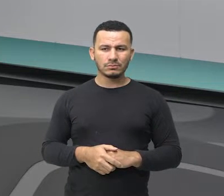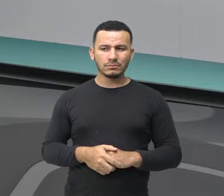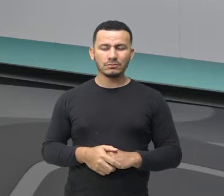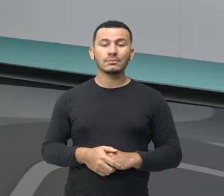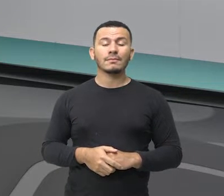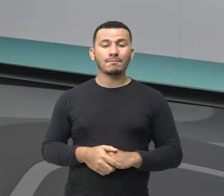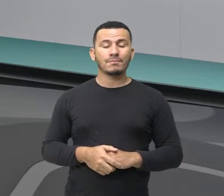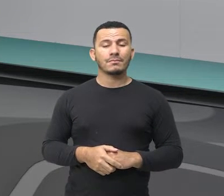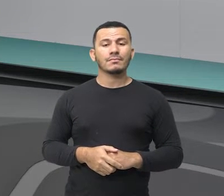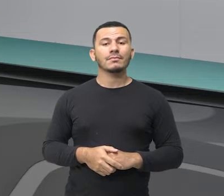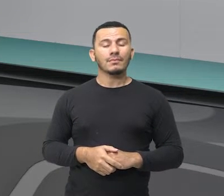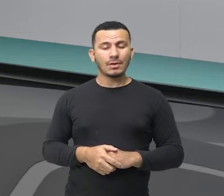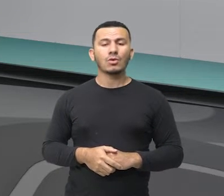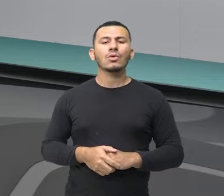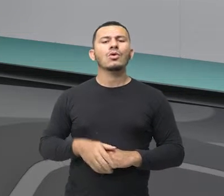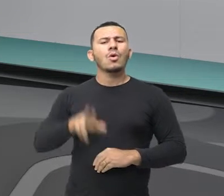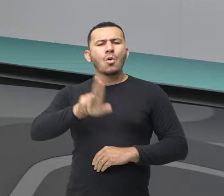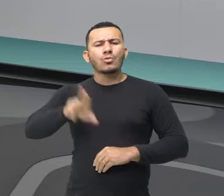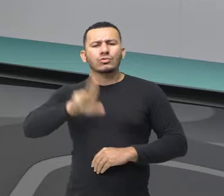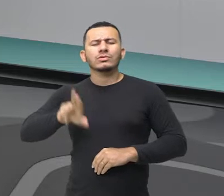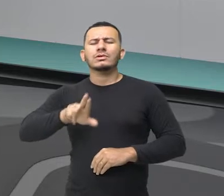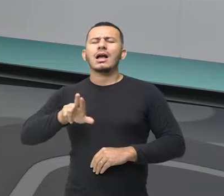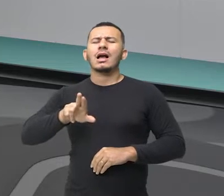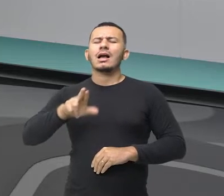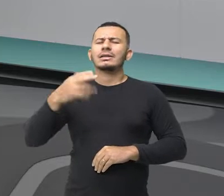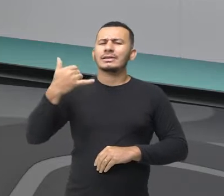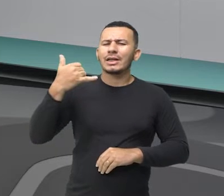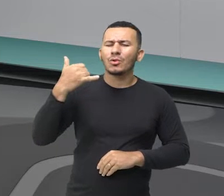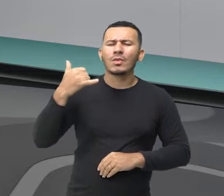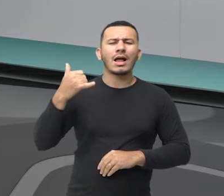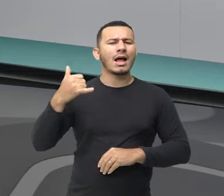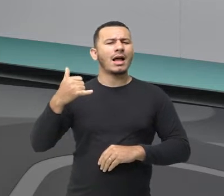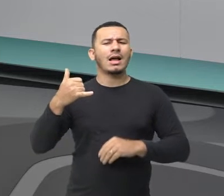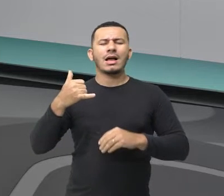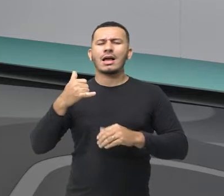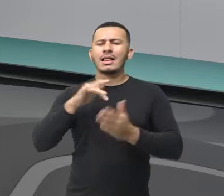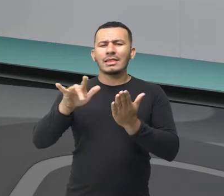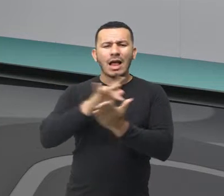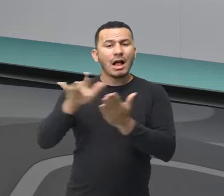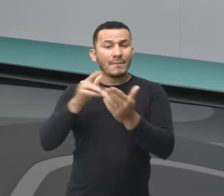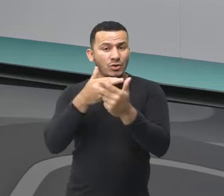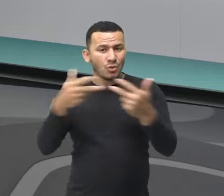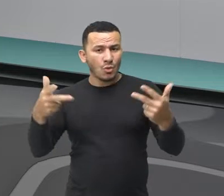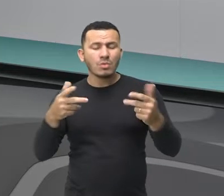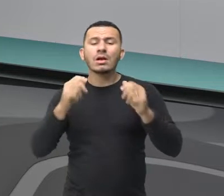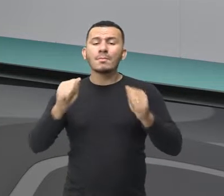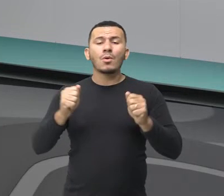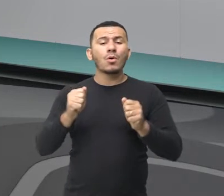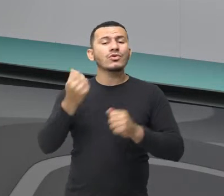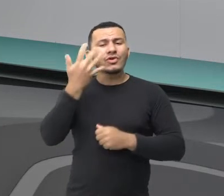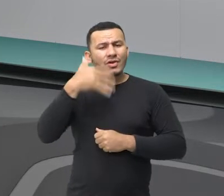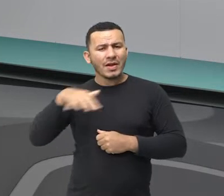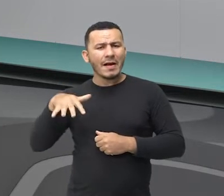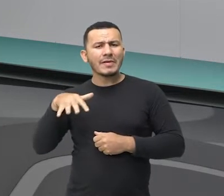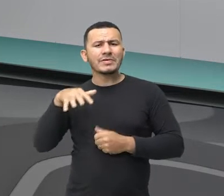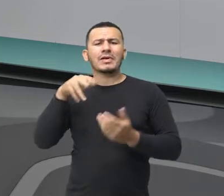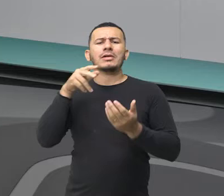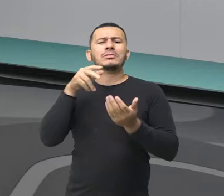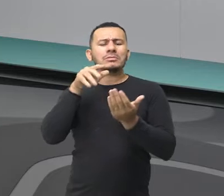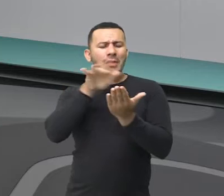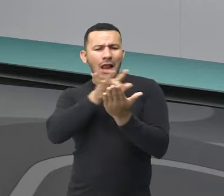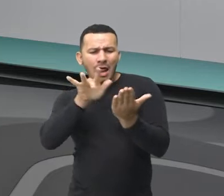eletrônicos pode atrasar o desenvolvimento da fala das crianças. Então, olhem só. Como é